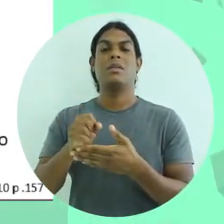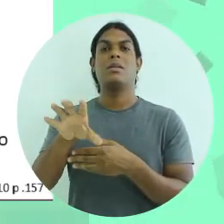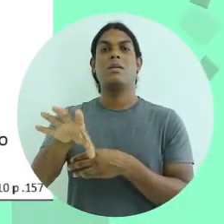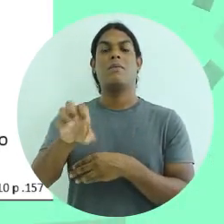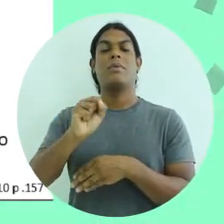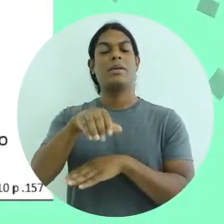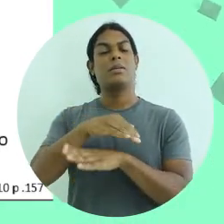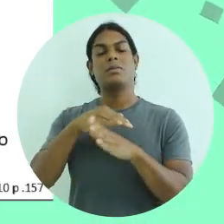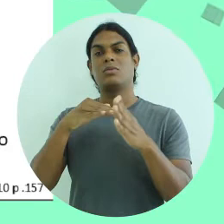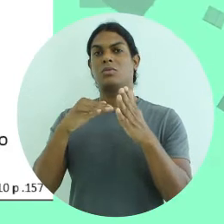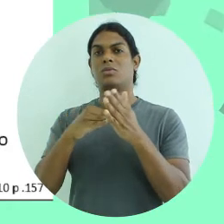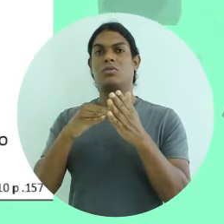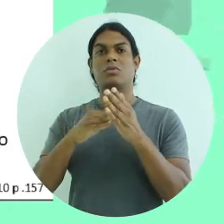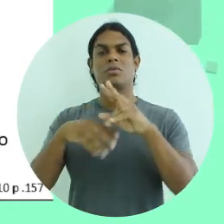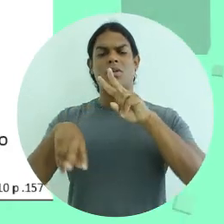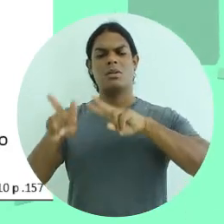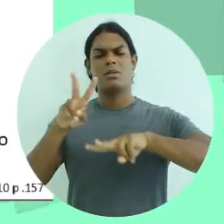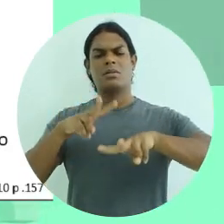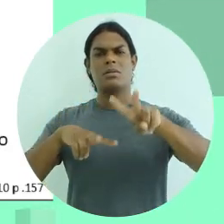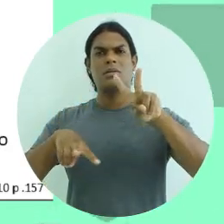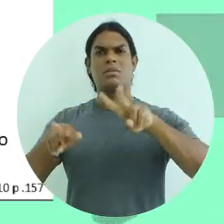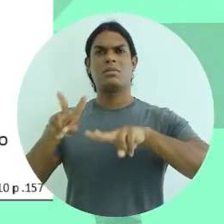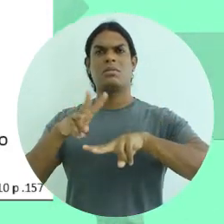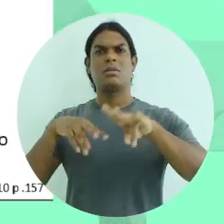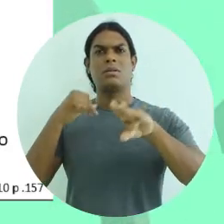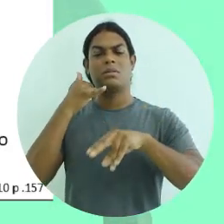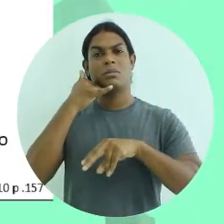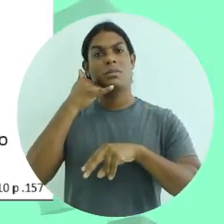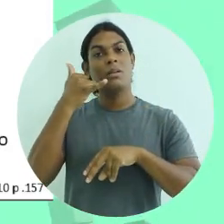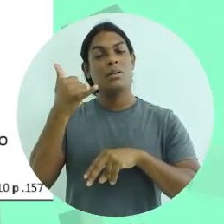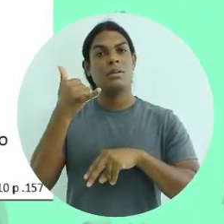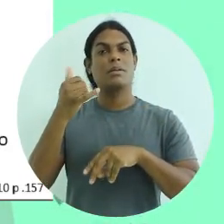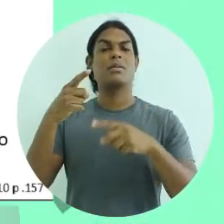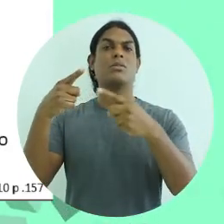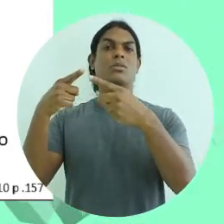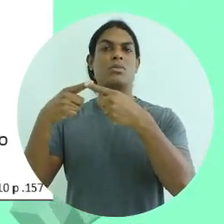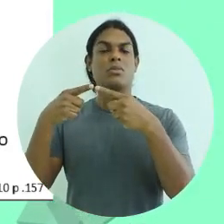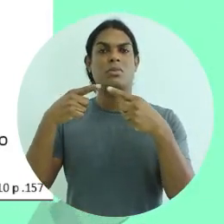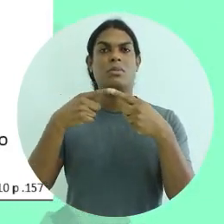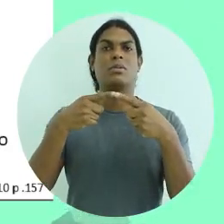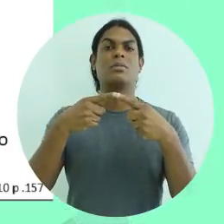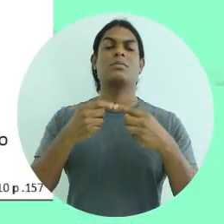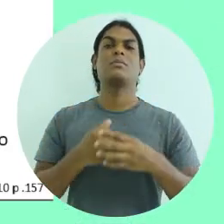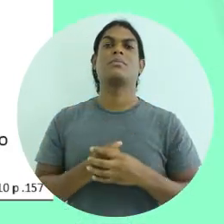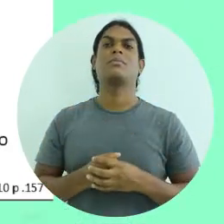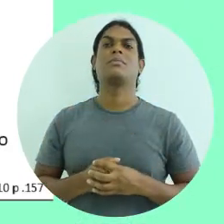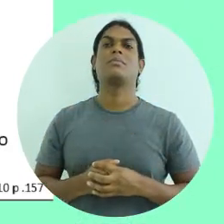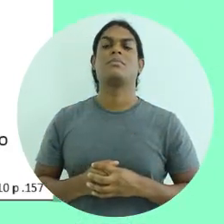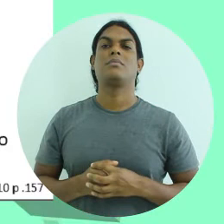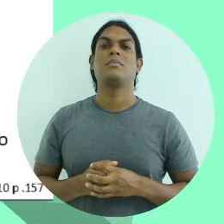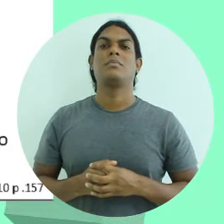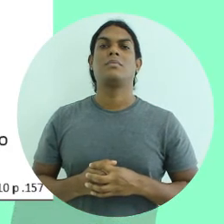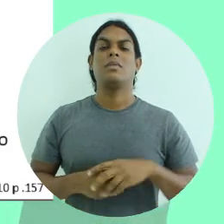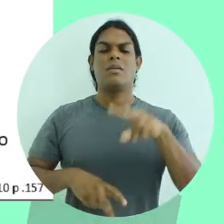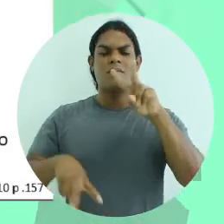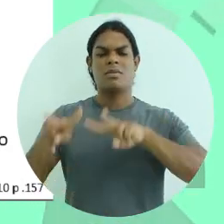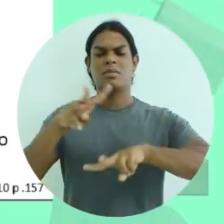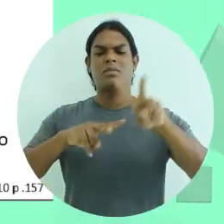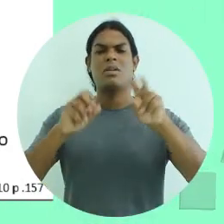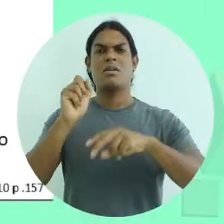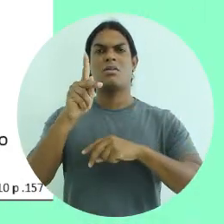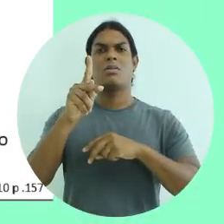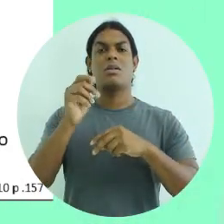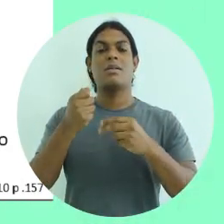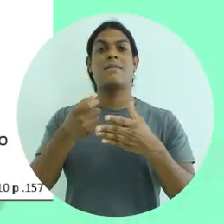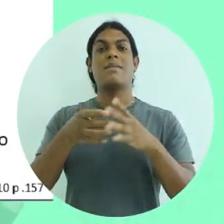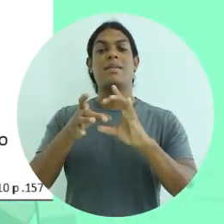todo o procedimento, contactar o importador vai verificar se está tudo ok dentro dos procedimentos e vai liberar o pagamento